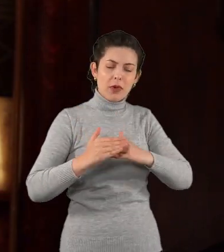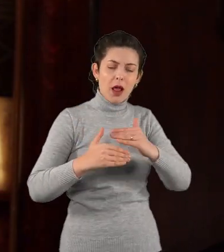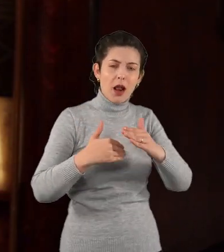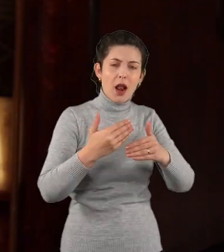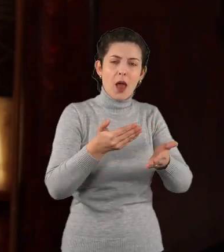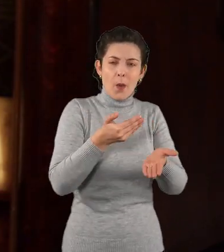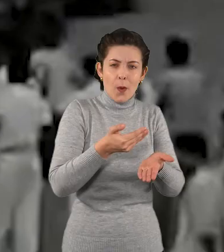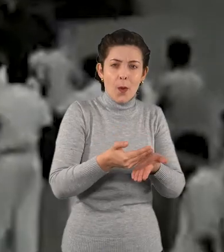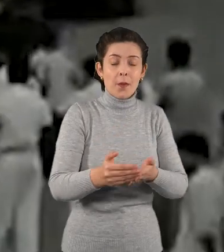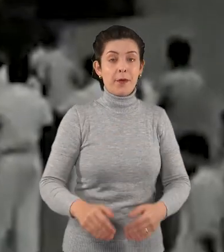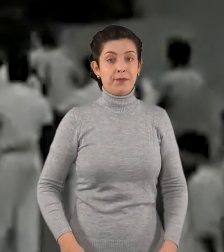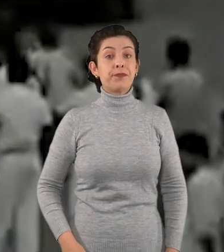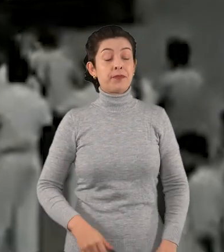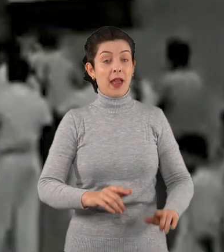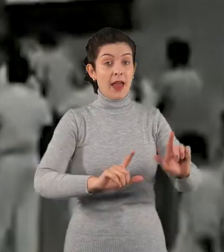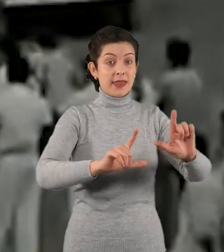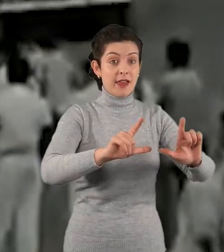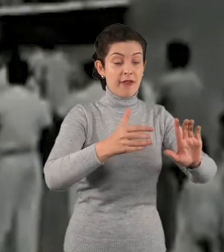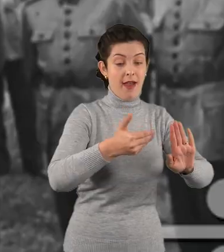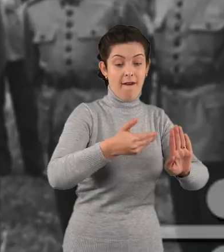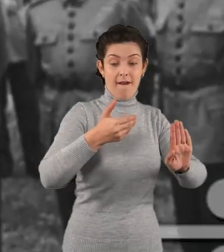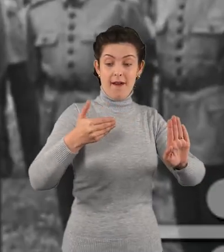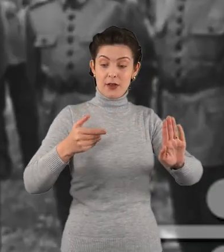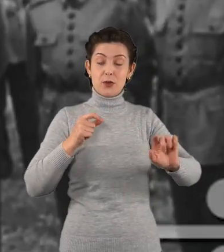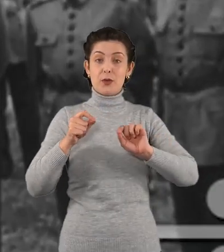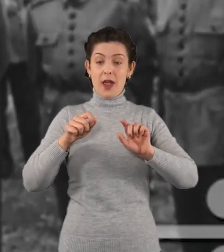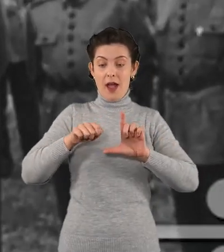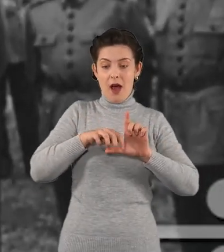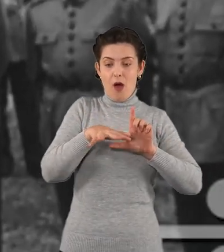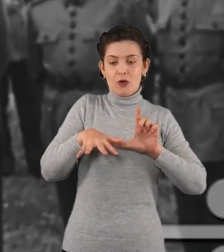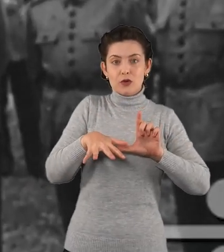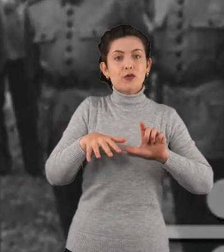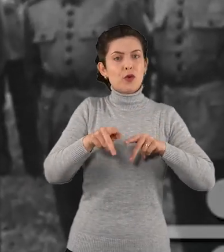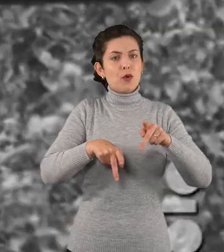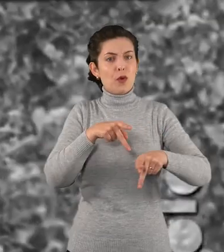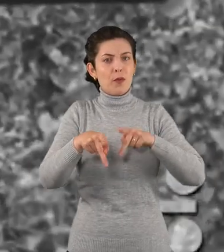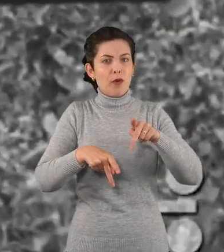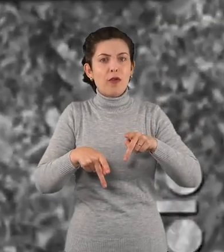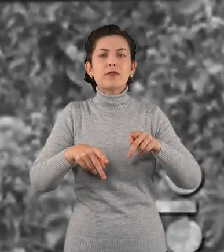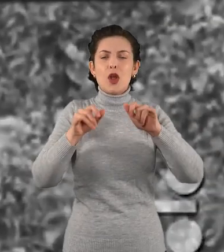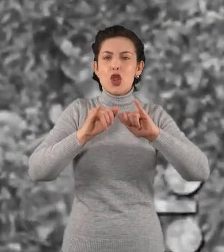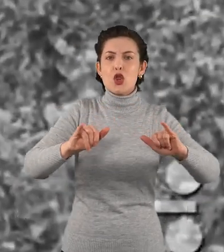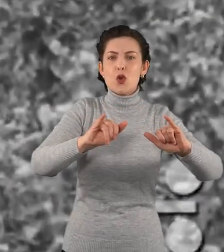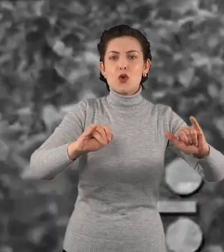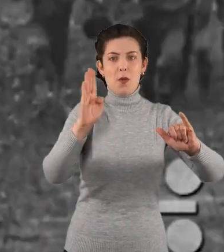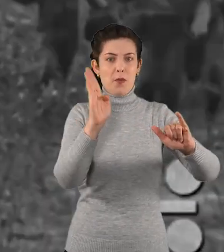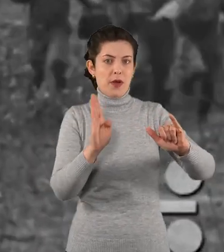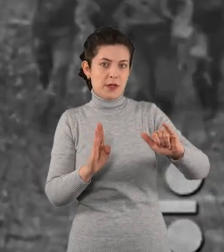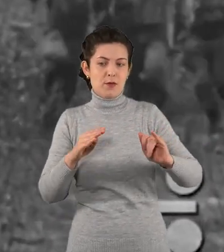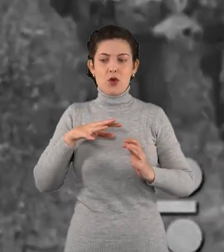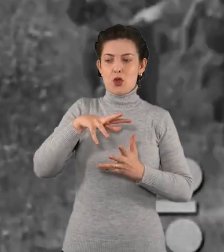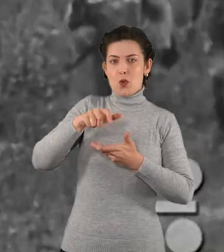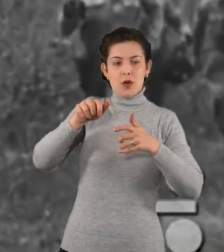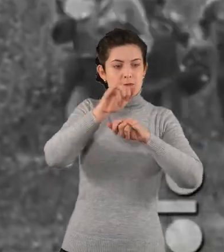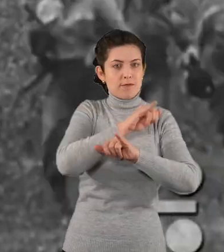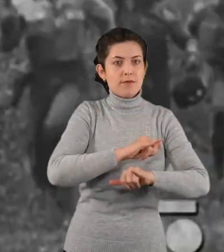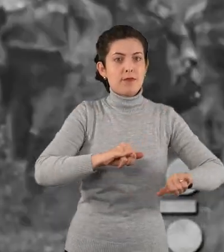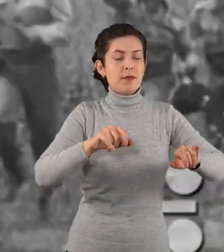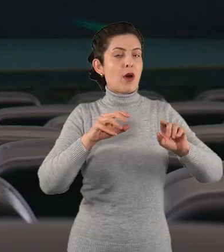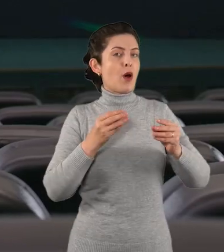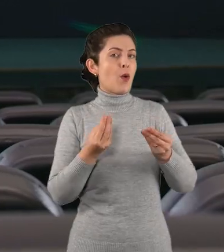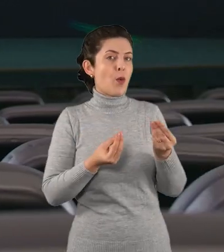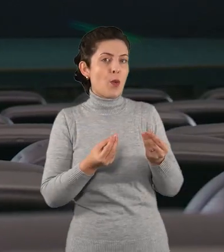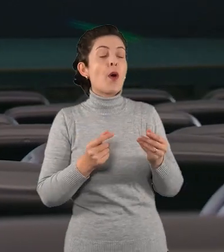a se desenvolver. Muito antes da televisão, já existia um meio audiovisual em que a população recebia notícias do Brasil e do